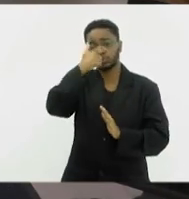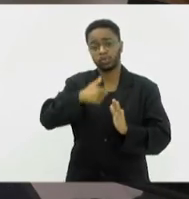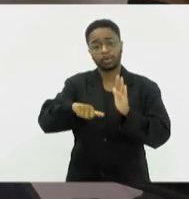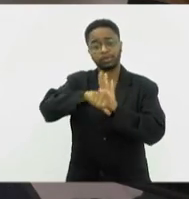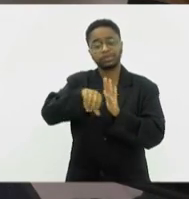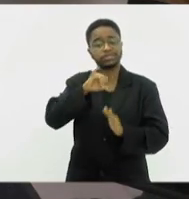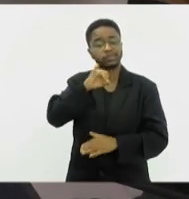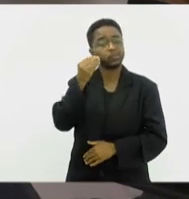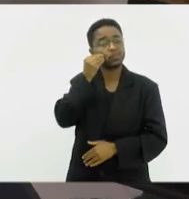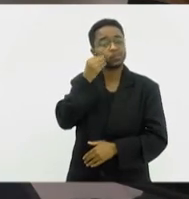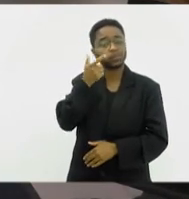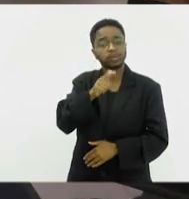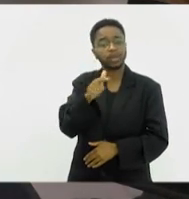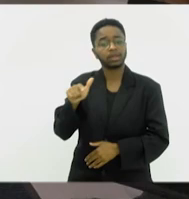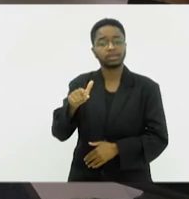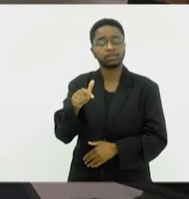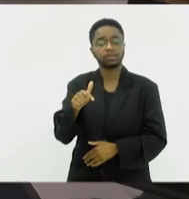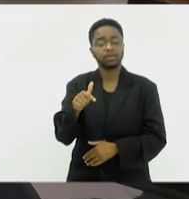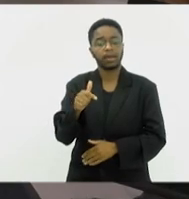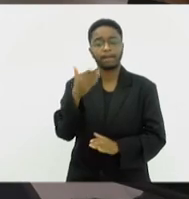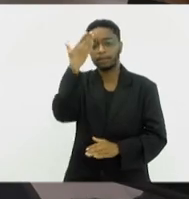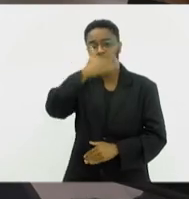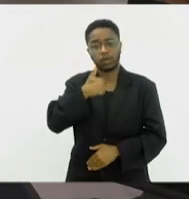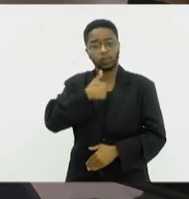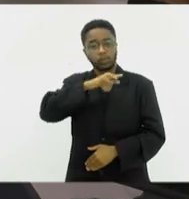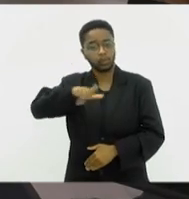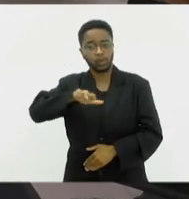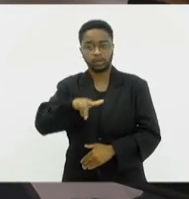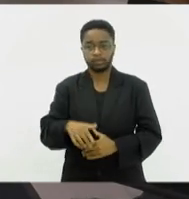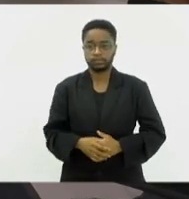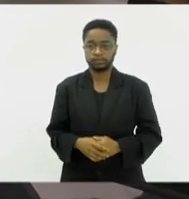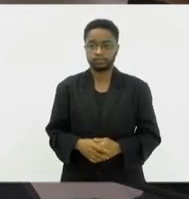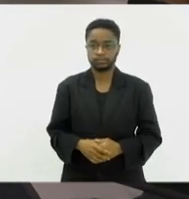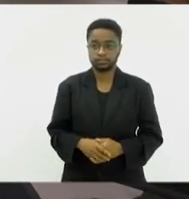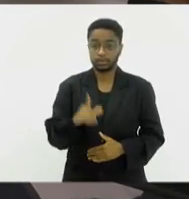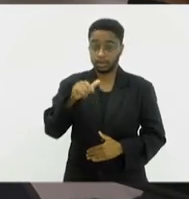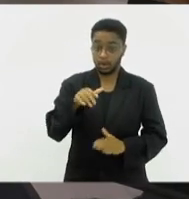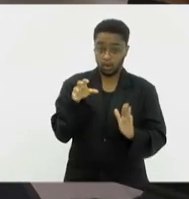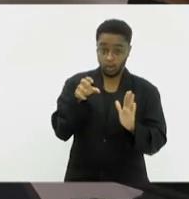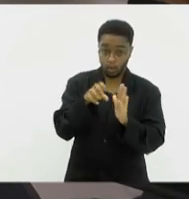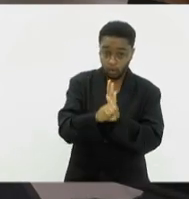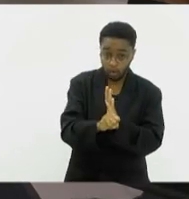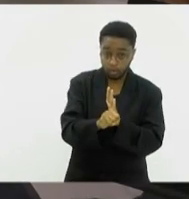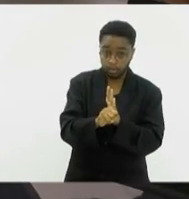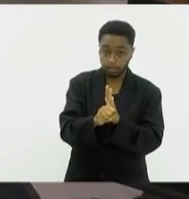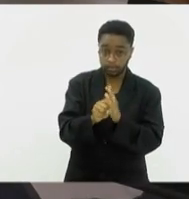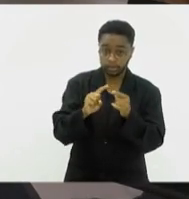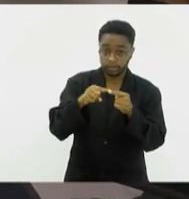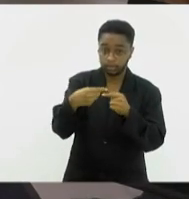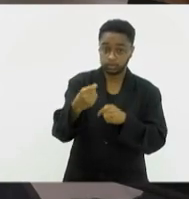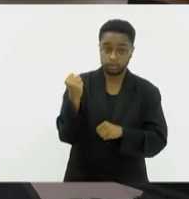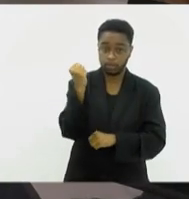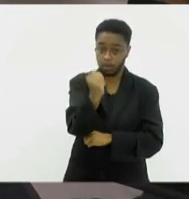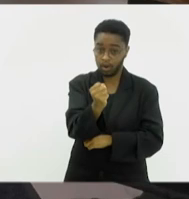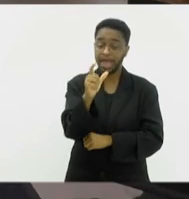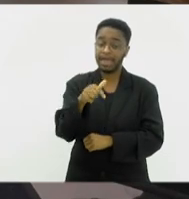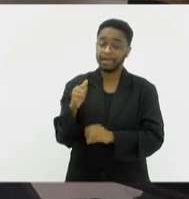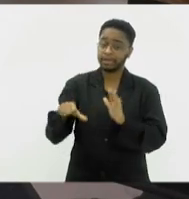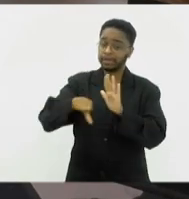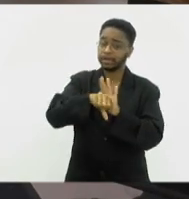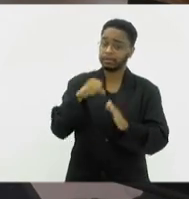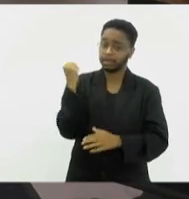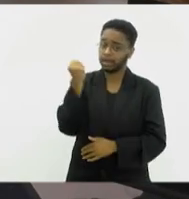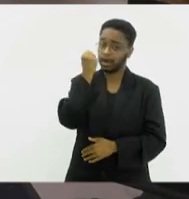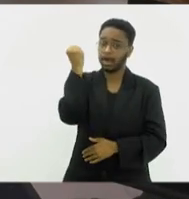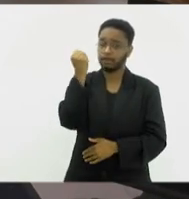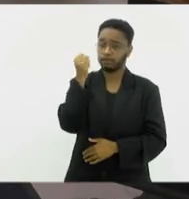provar que eu não fui, pô. É latrocínio. Latrocínio. É roubo, mas, deputado, de não... É um crime gravíssimo